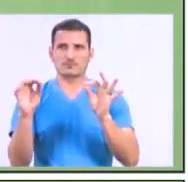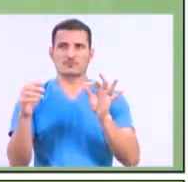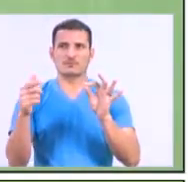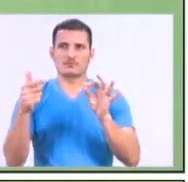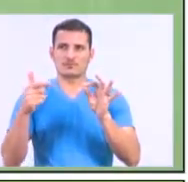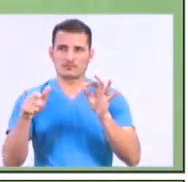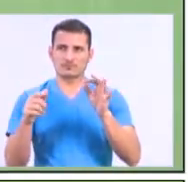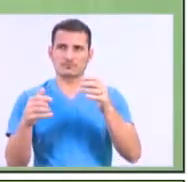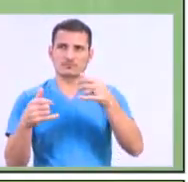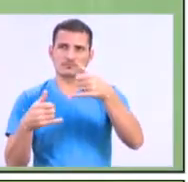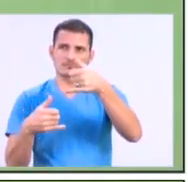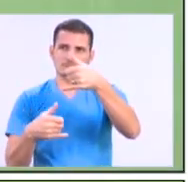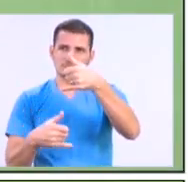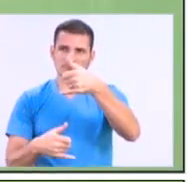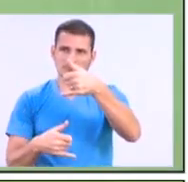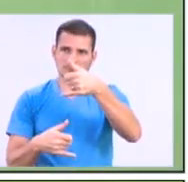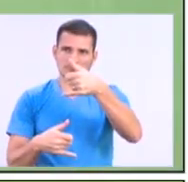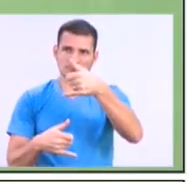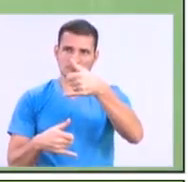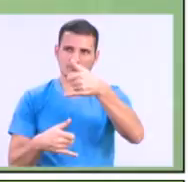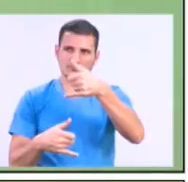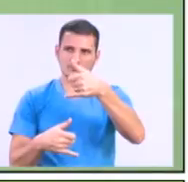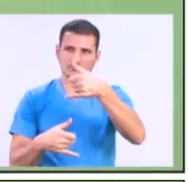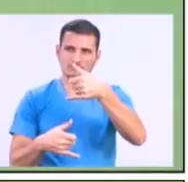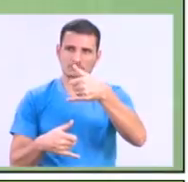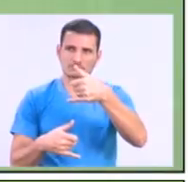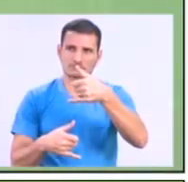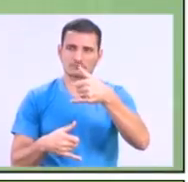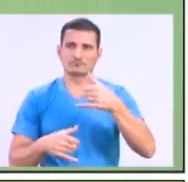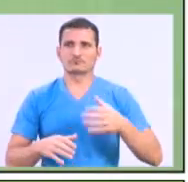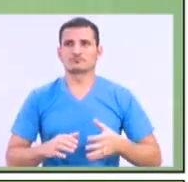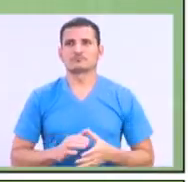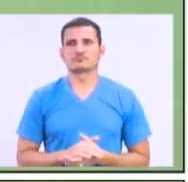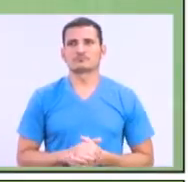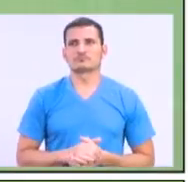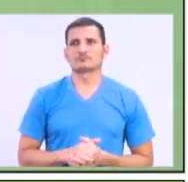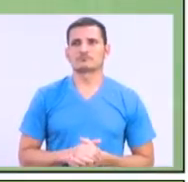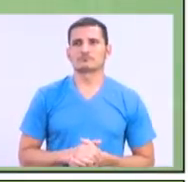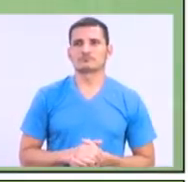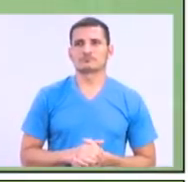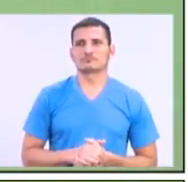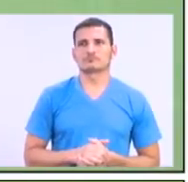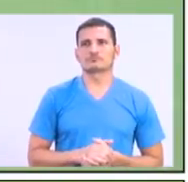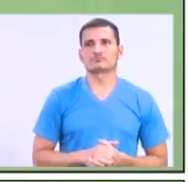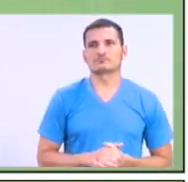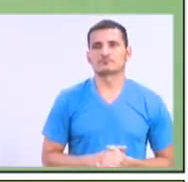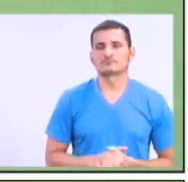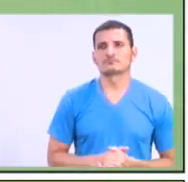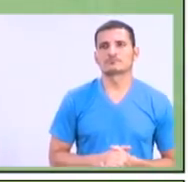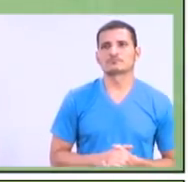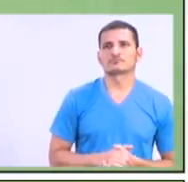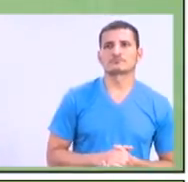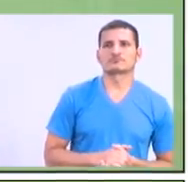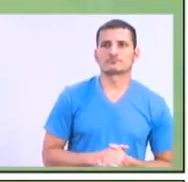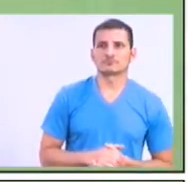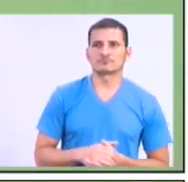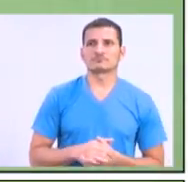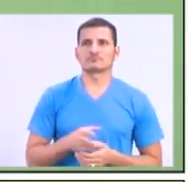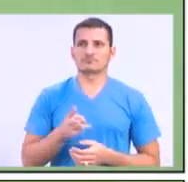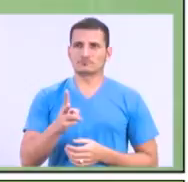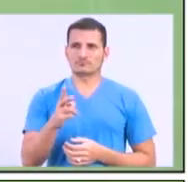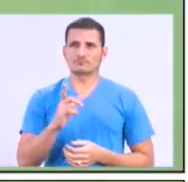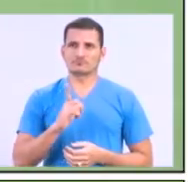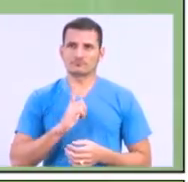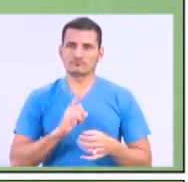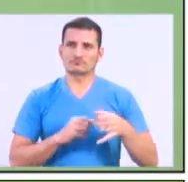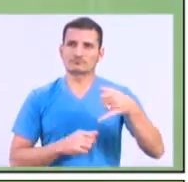chaves. Detalhe, esqueci de falar, na primeira condição nós temos fechamento das chaves. Toda chave aberta